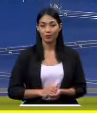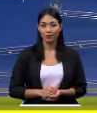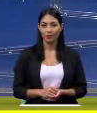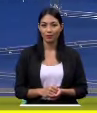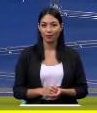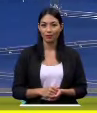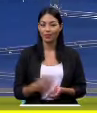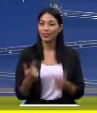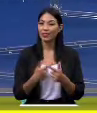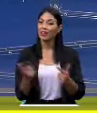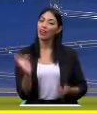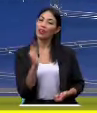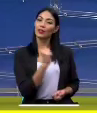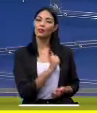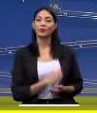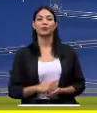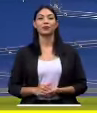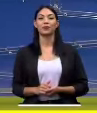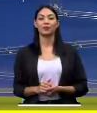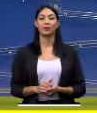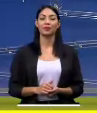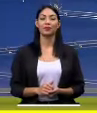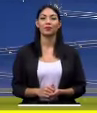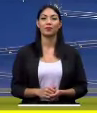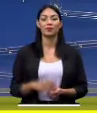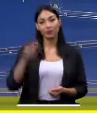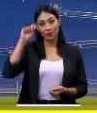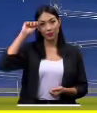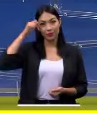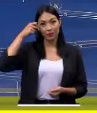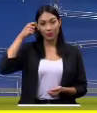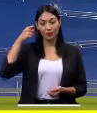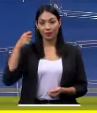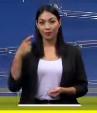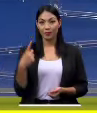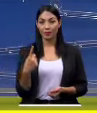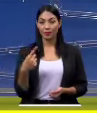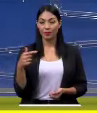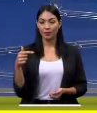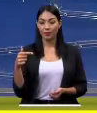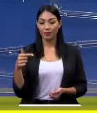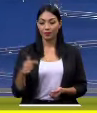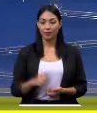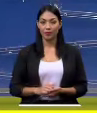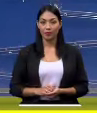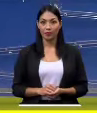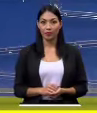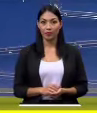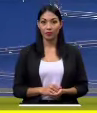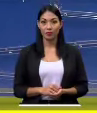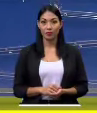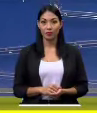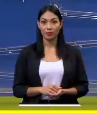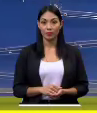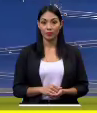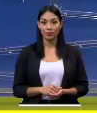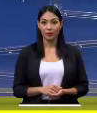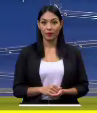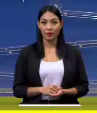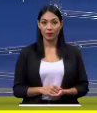Pode chamar que a sorte vem. Vem sorte, vem sorte. Bola preta, número 17. Preta, 17.